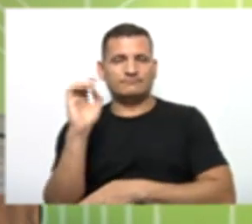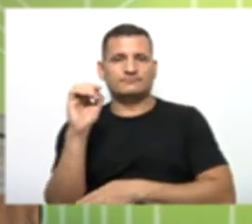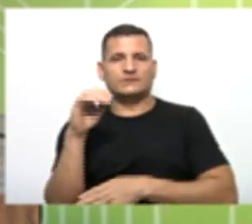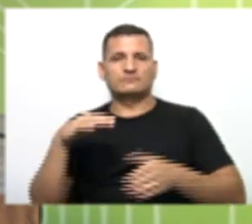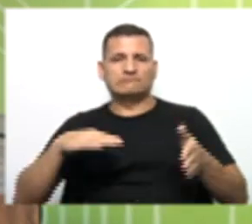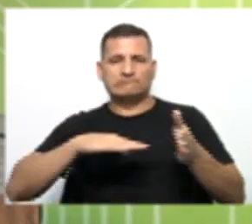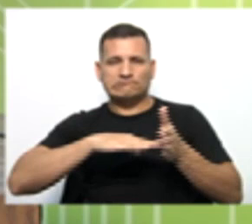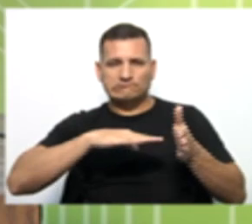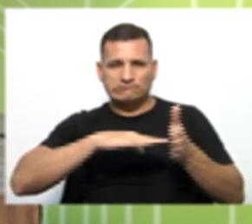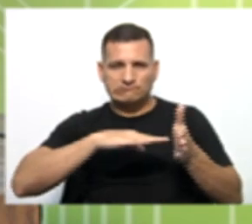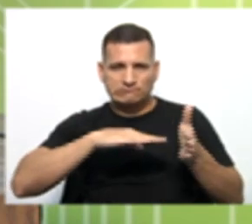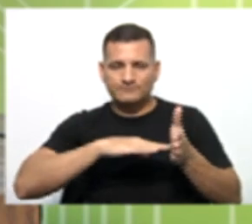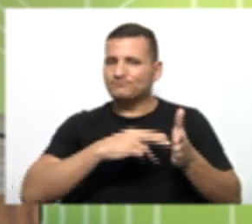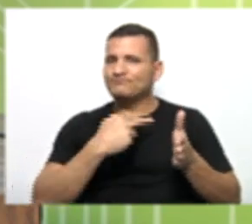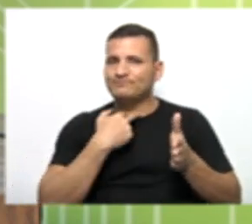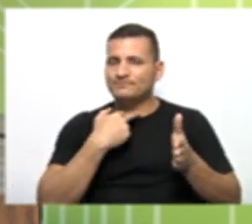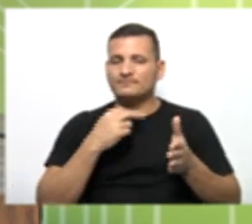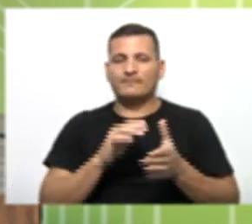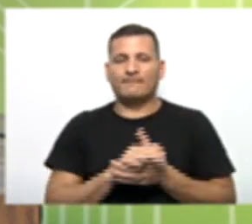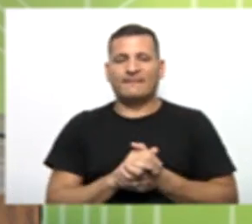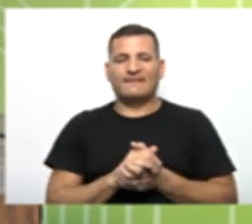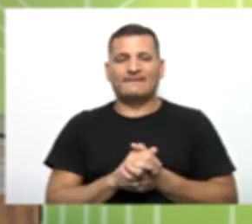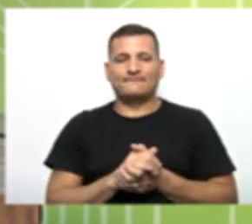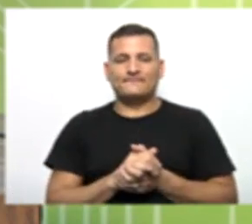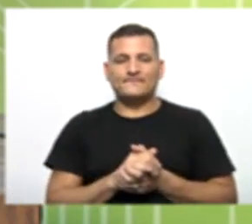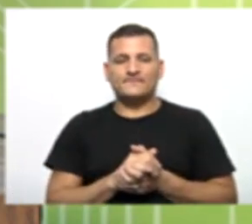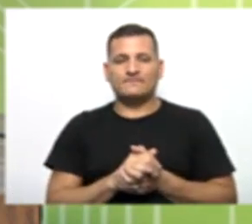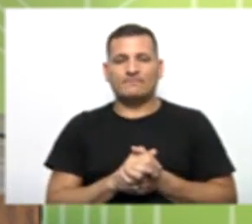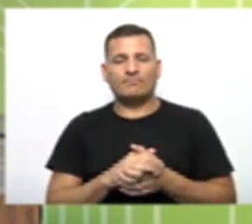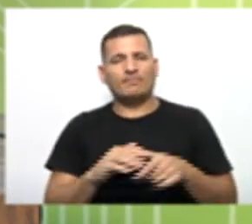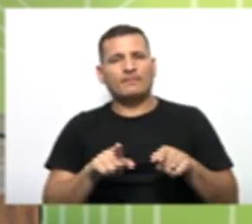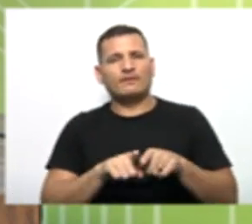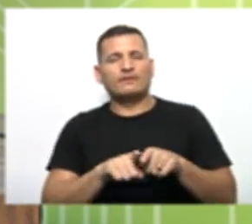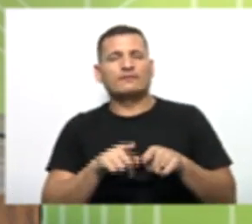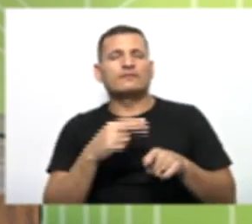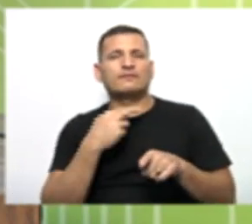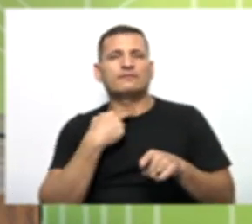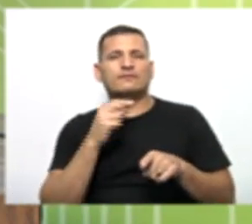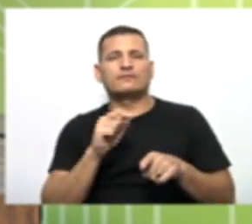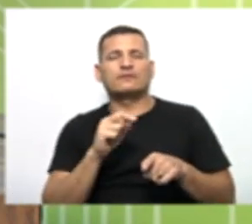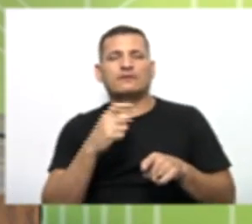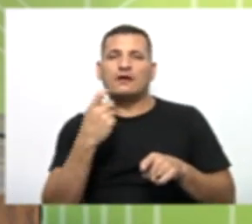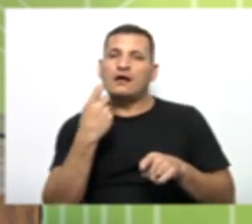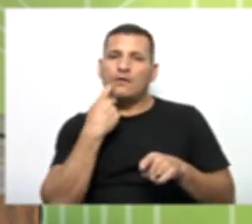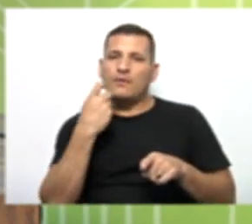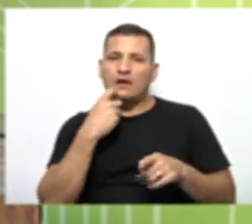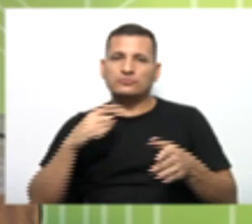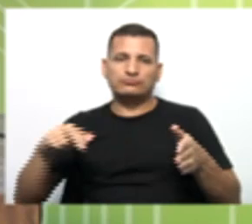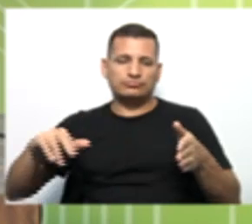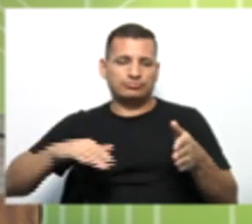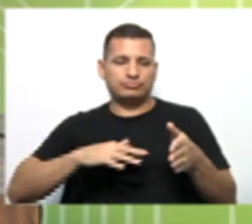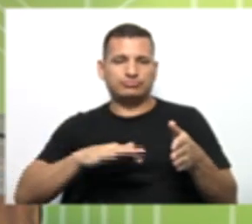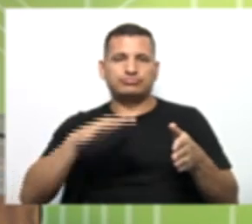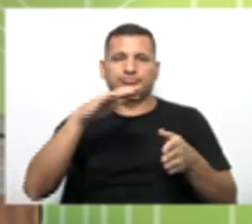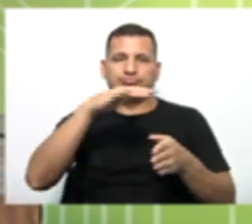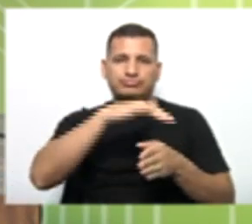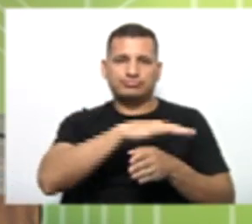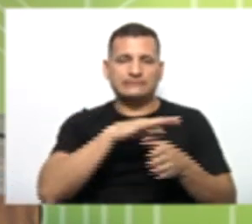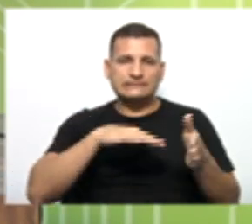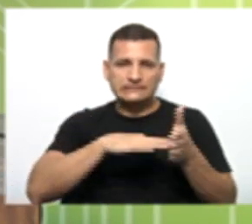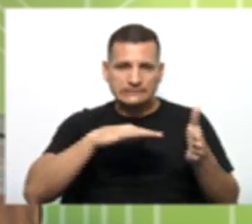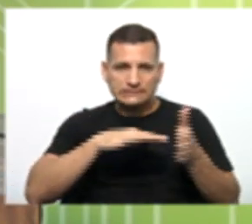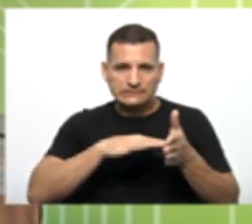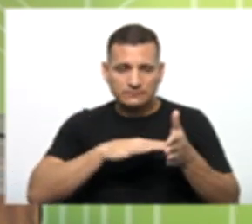abaixo. Ela não pode inviabilizar o fluxo migratório dos peixes. Se em algum momento isso